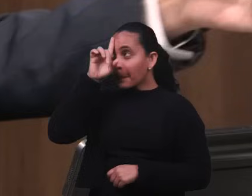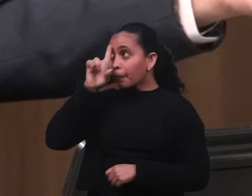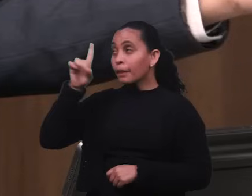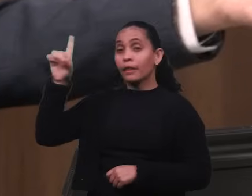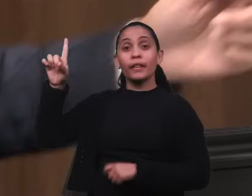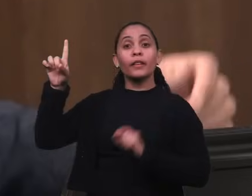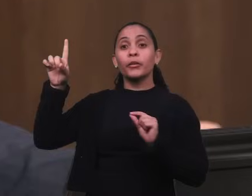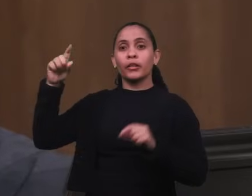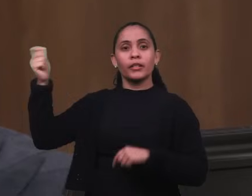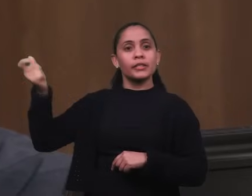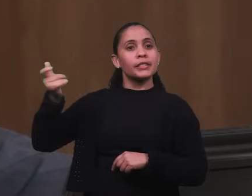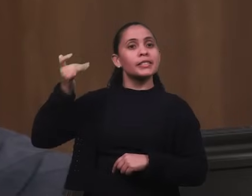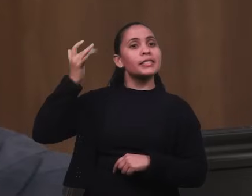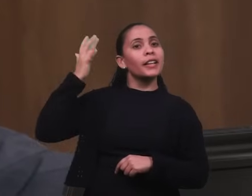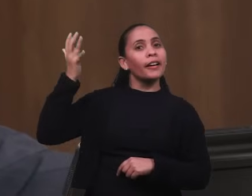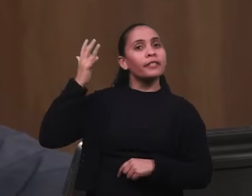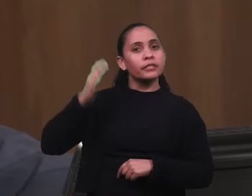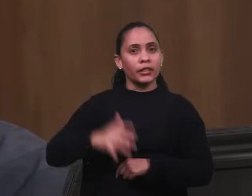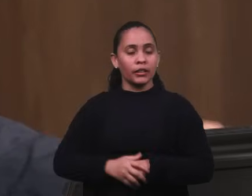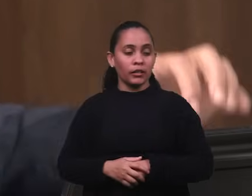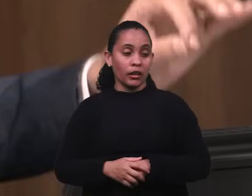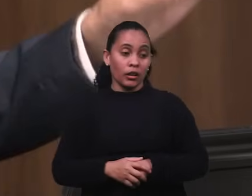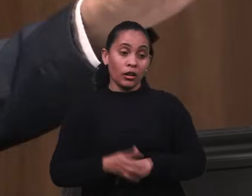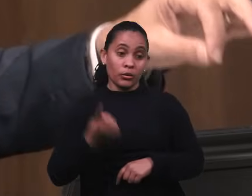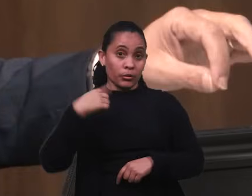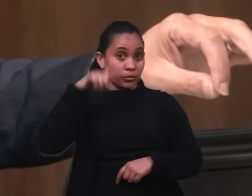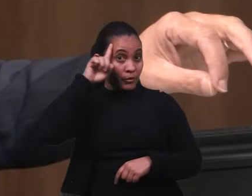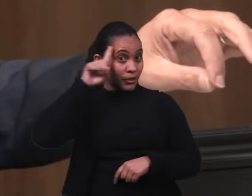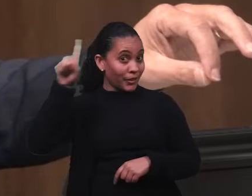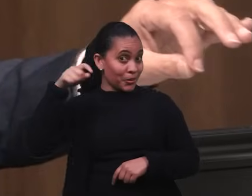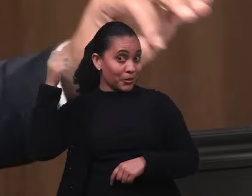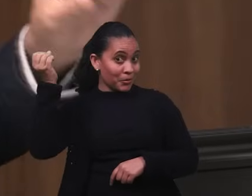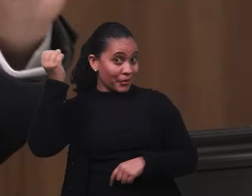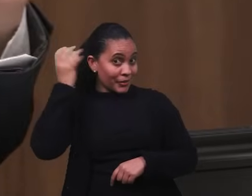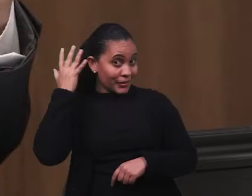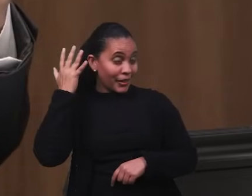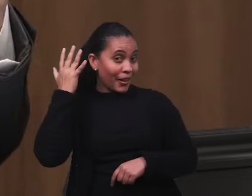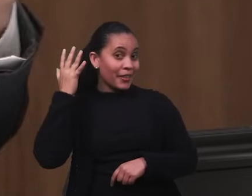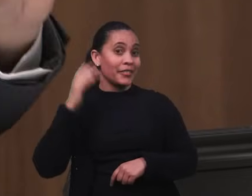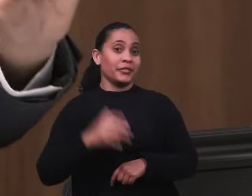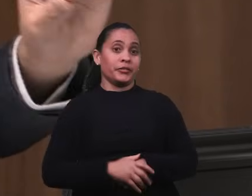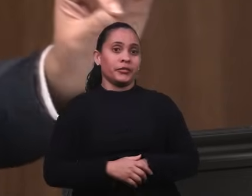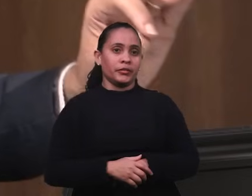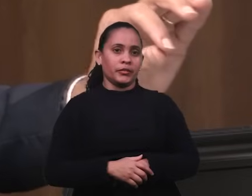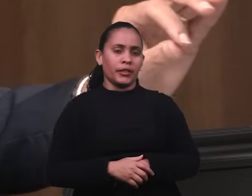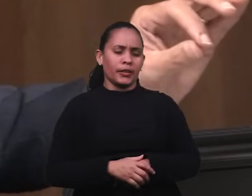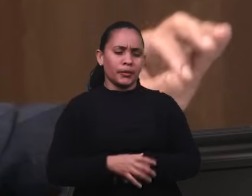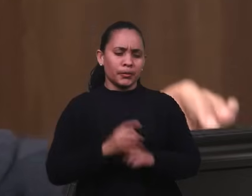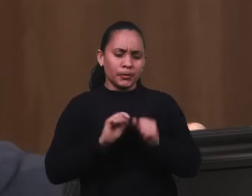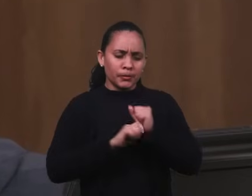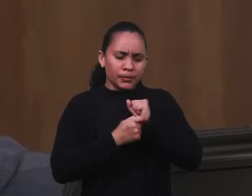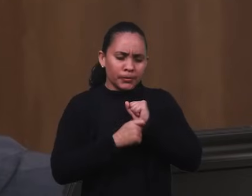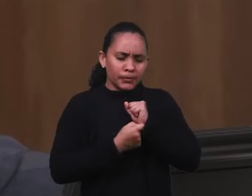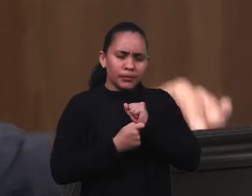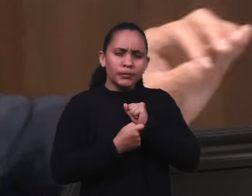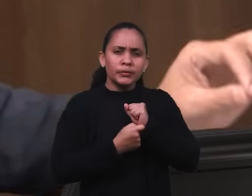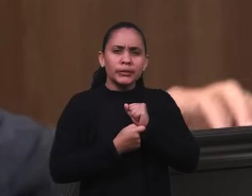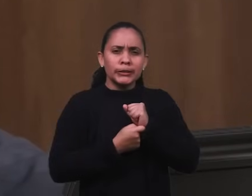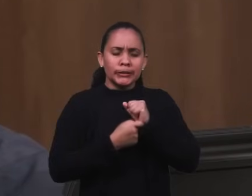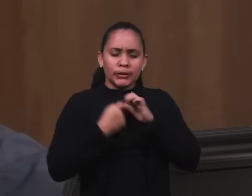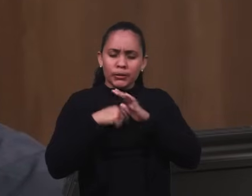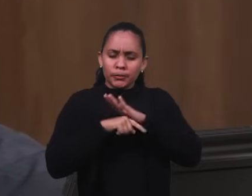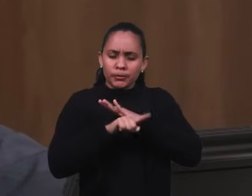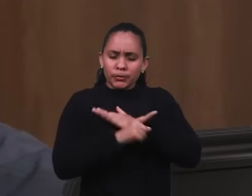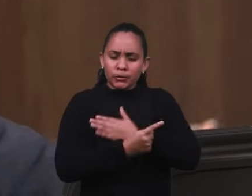se revelou a Natanael, né? Quando Deus ele se revela, ele vai no íntimo do nosso coração, da